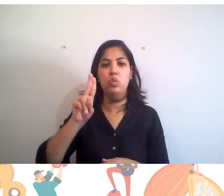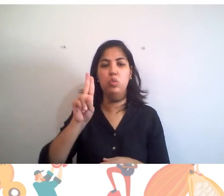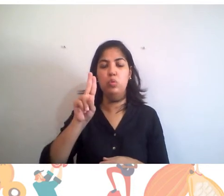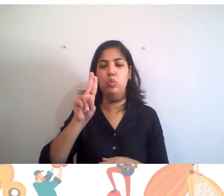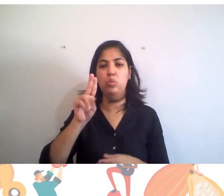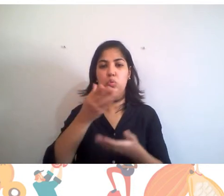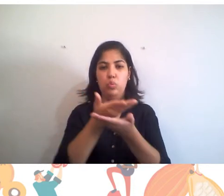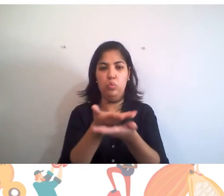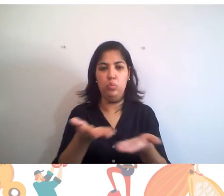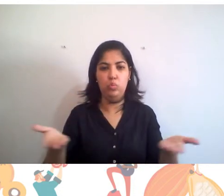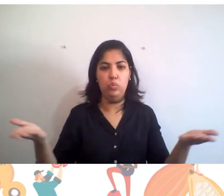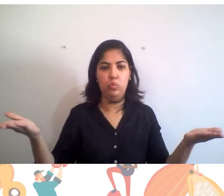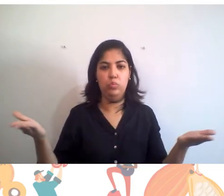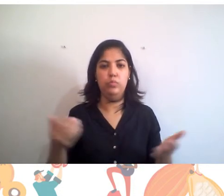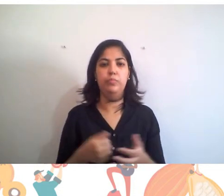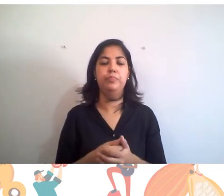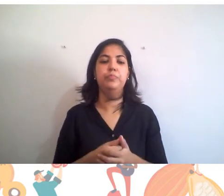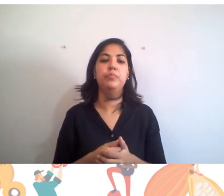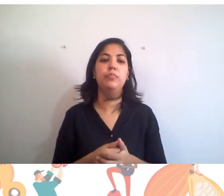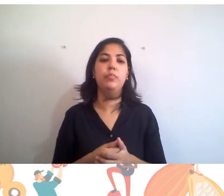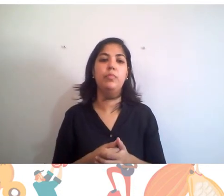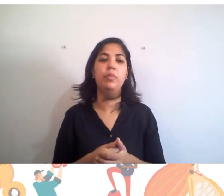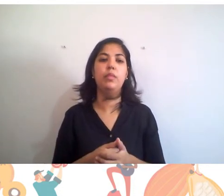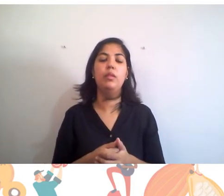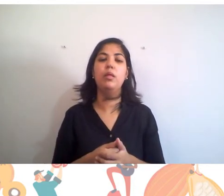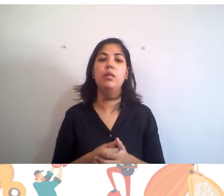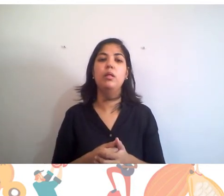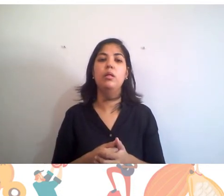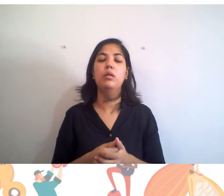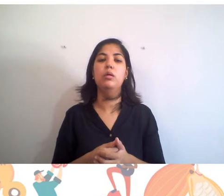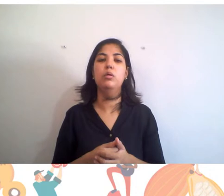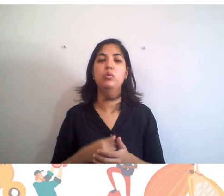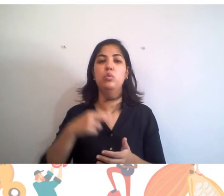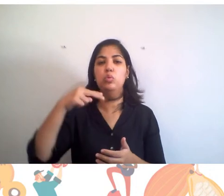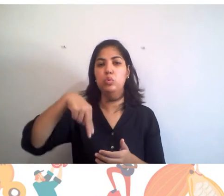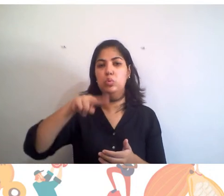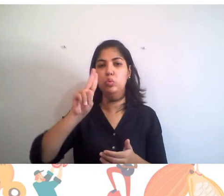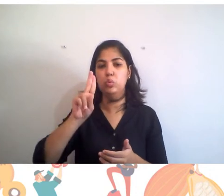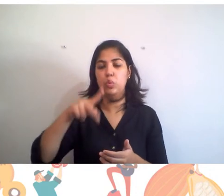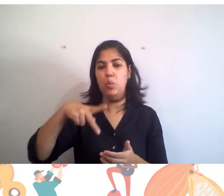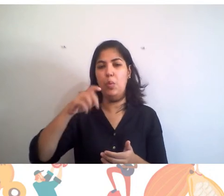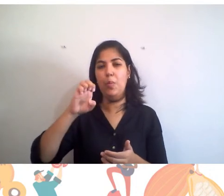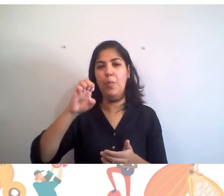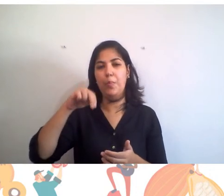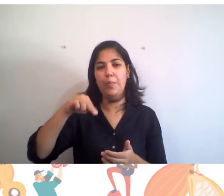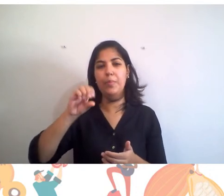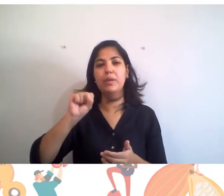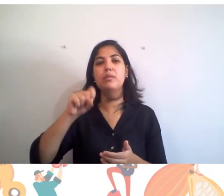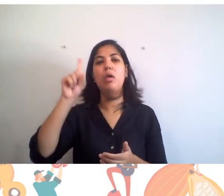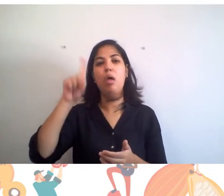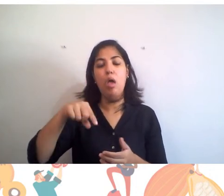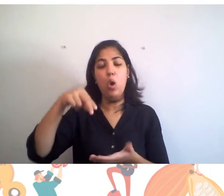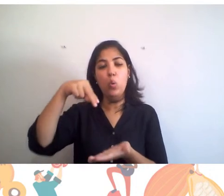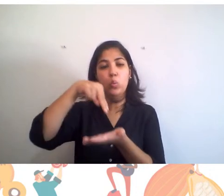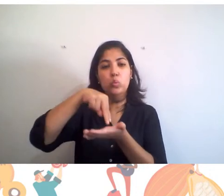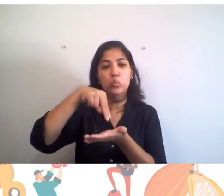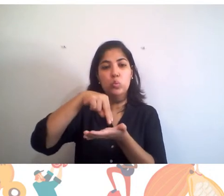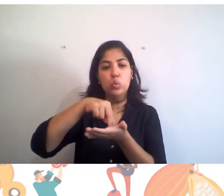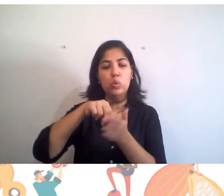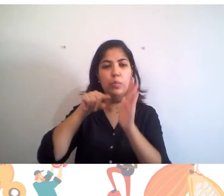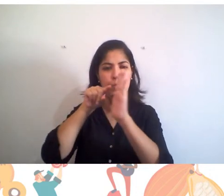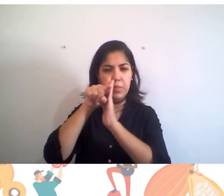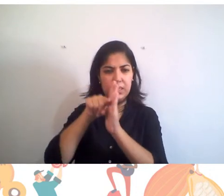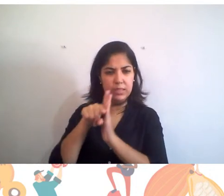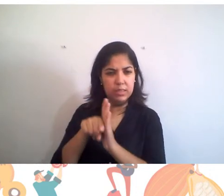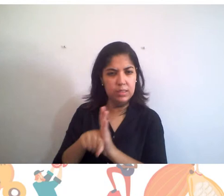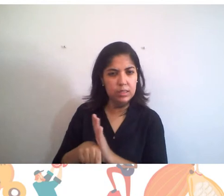nutrinetbrasil.fsp.usp.br. O NUPENS, vale a pena lembrar, é um importante núcleo de pesquisas que é liderado pelo professor